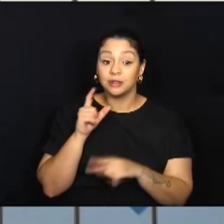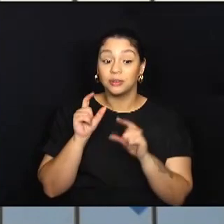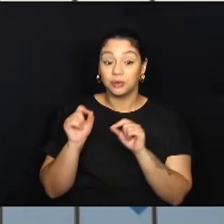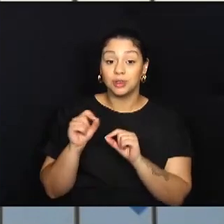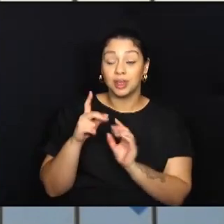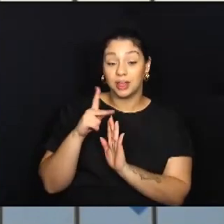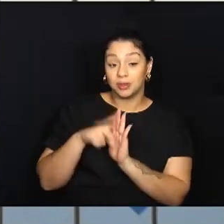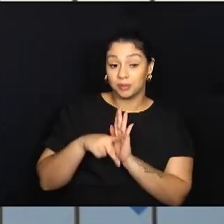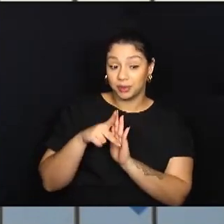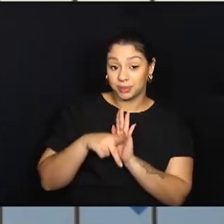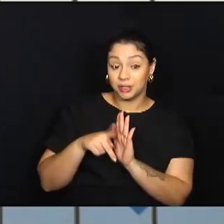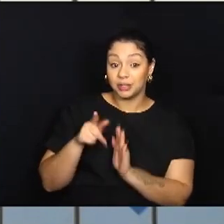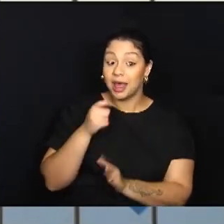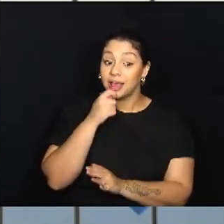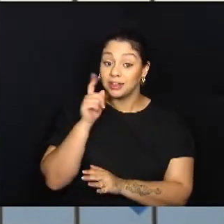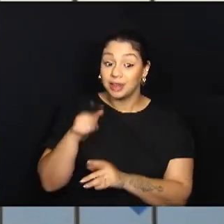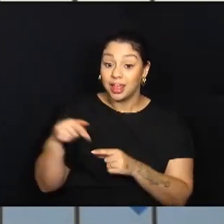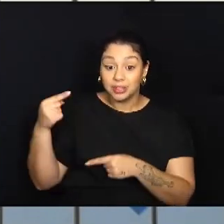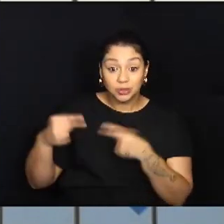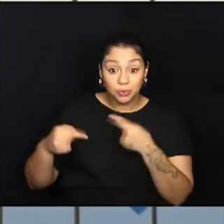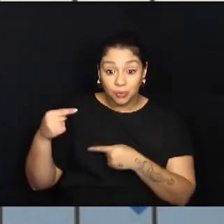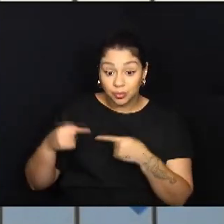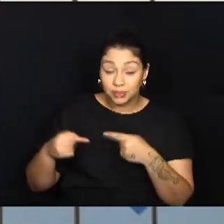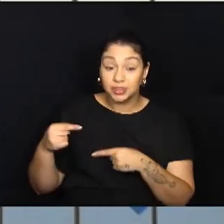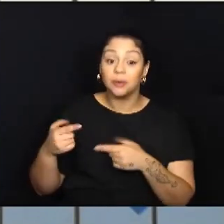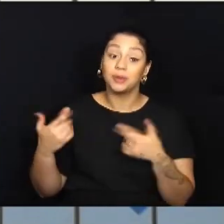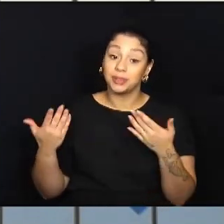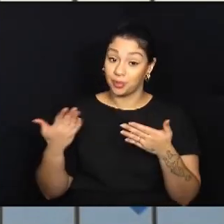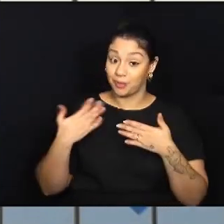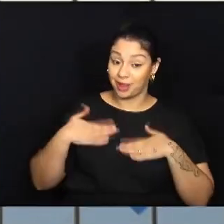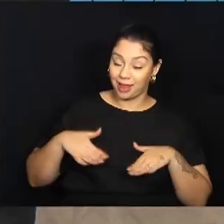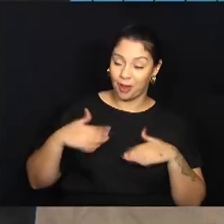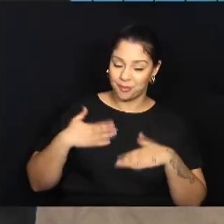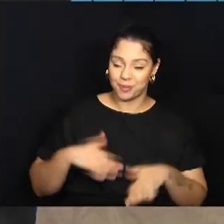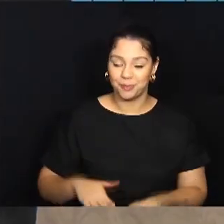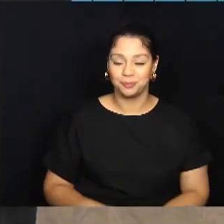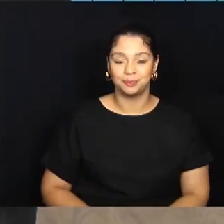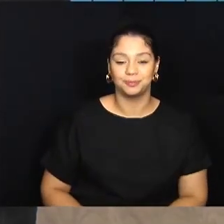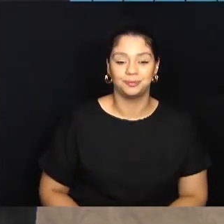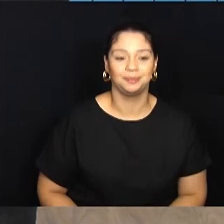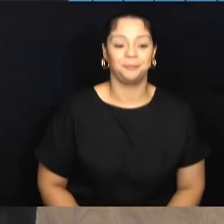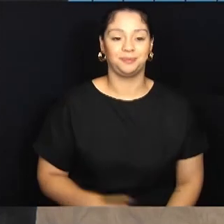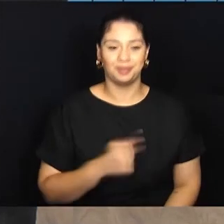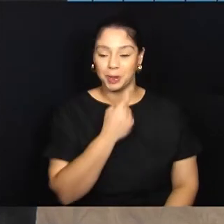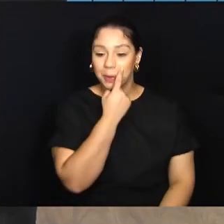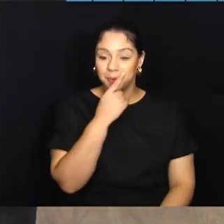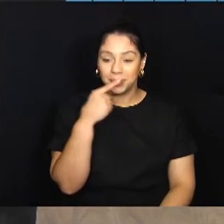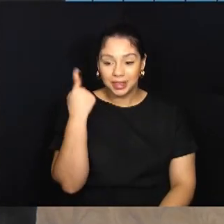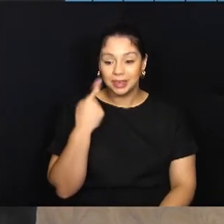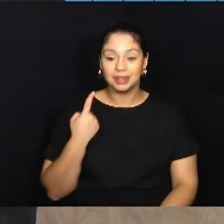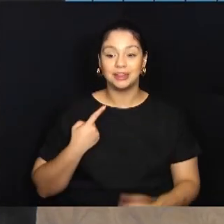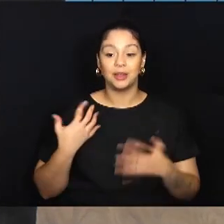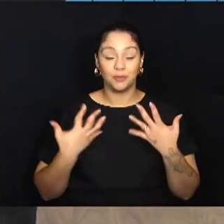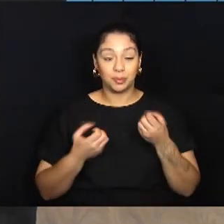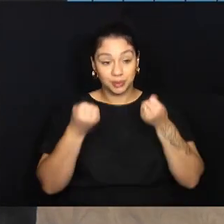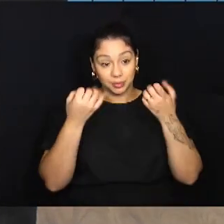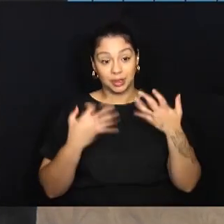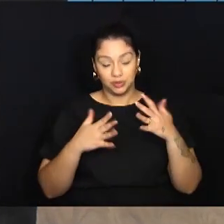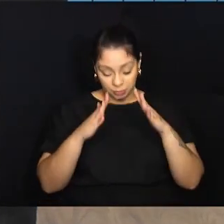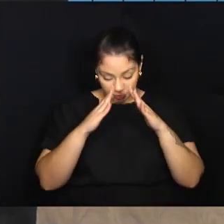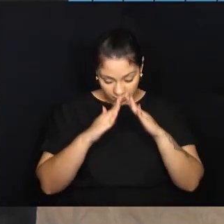projeto ainda está sendo discutido, viu, gente? Então, calma. Mirna Abreu, vamos falar agora sobre moradia, sobre